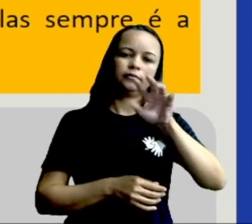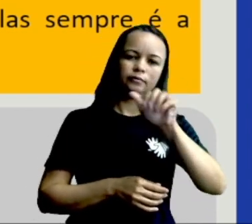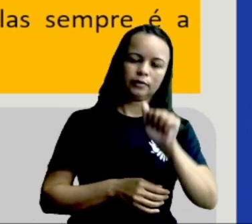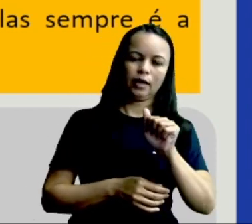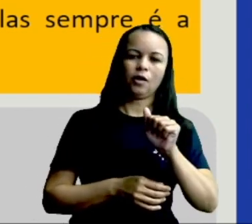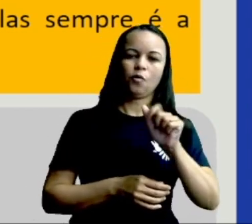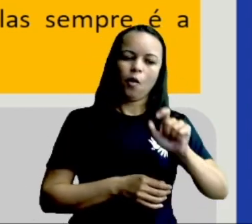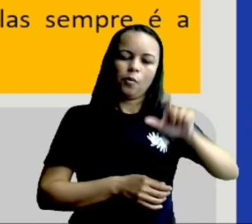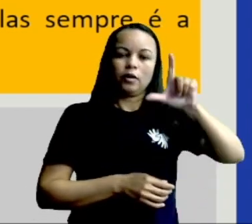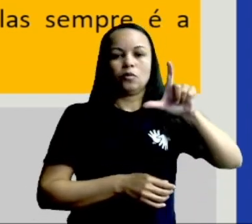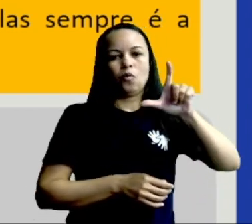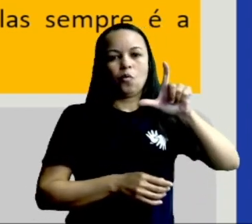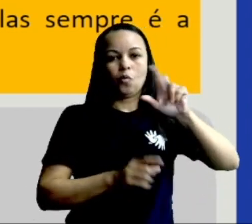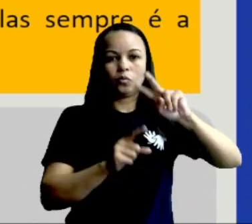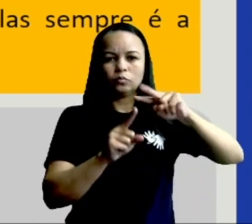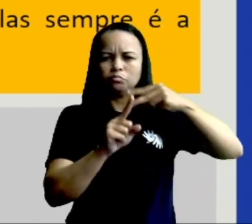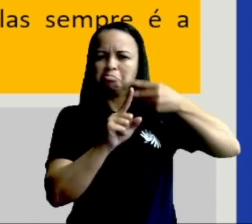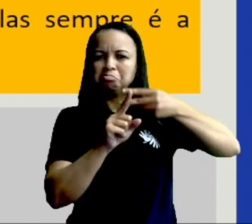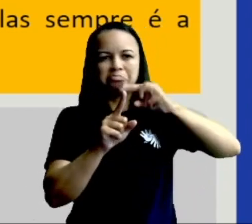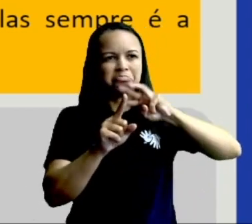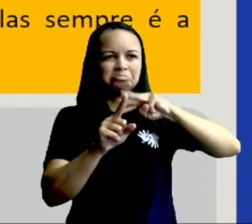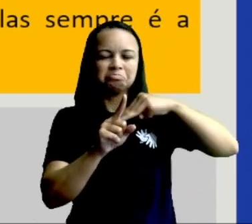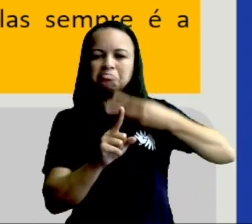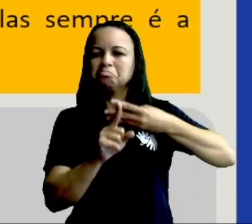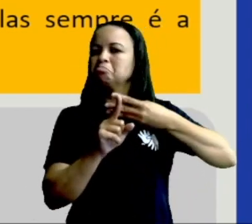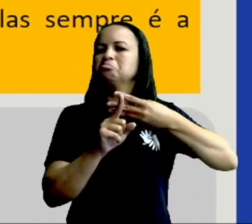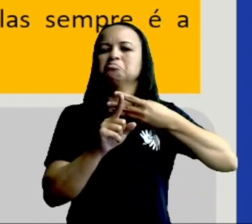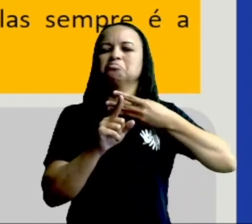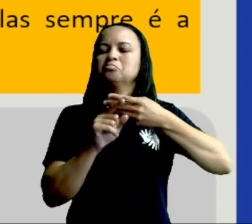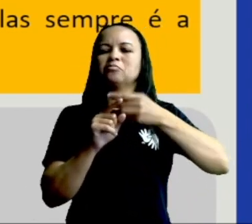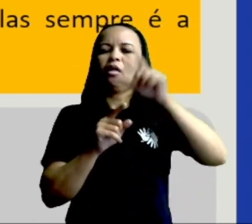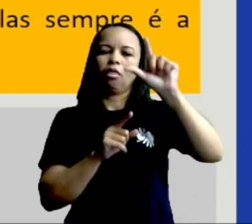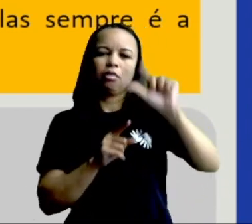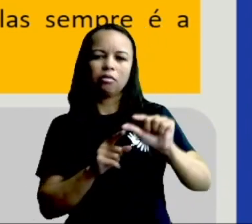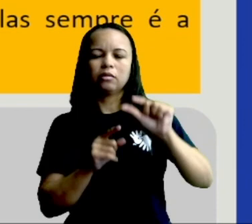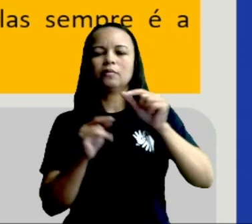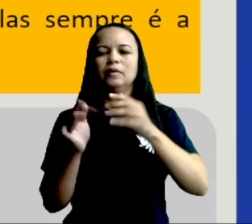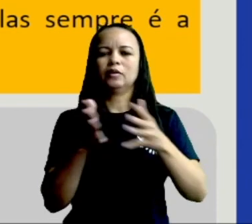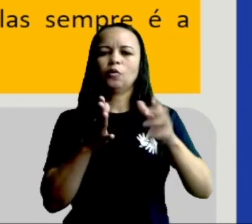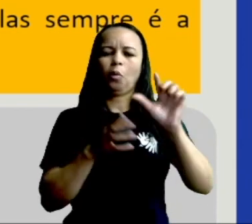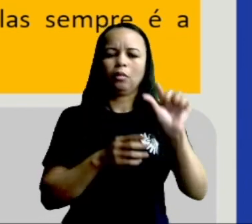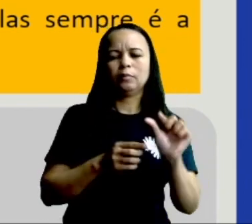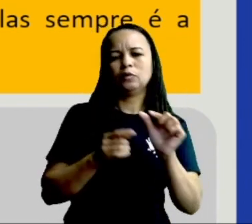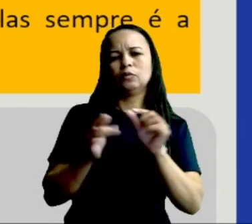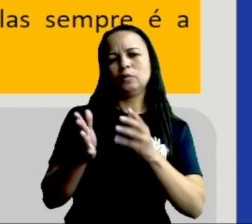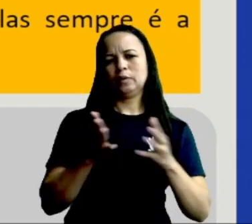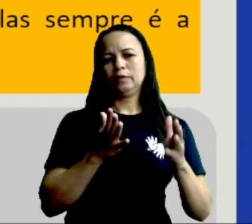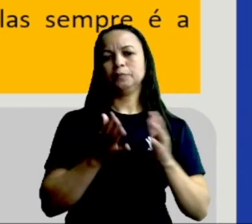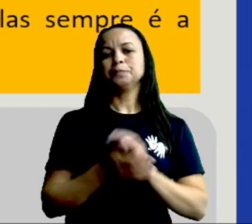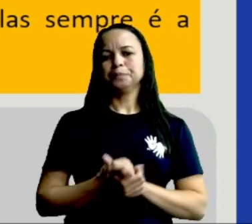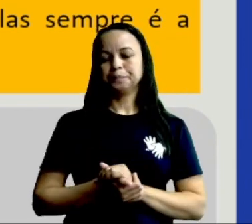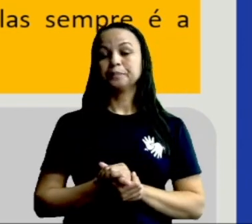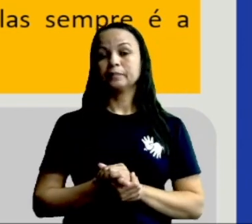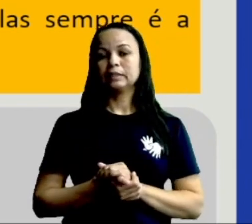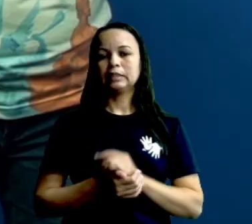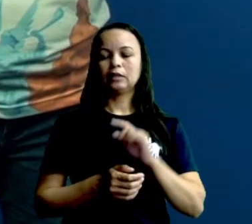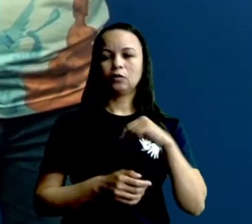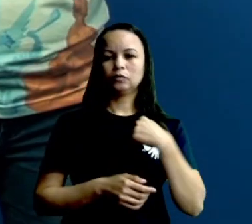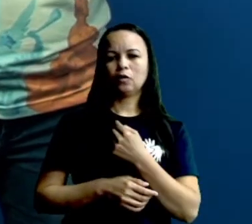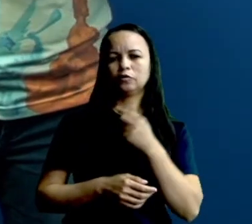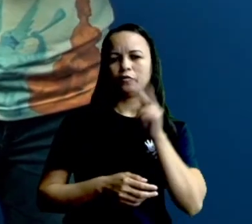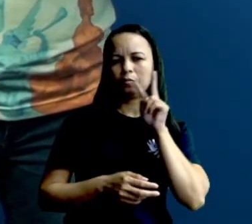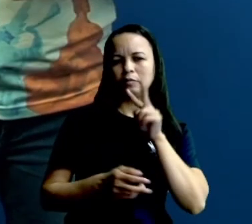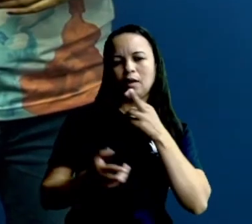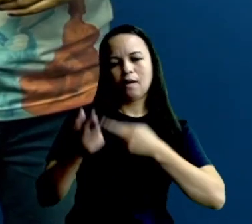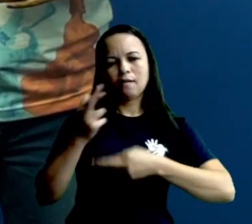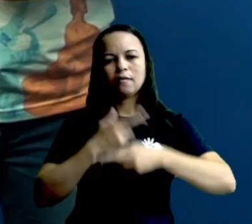ó, um aumentou, triplicou, dobrou, reduziu pela metade ou diminuiu, reduziu pela metade. Então, a gente vai aí ter